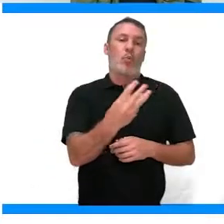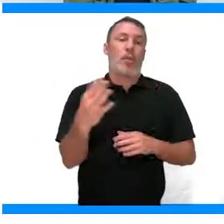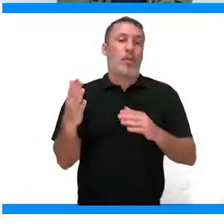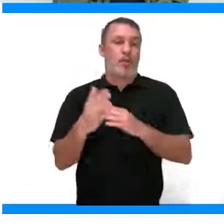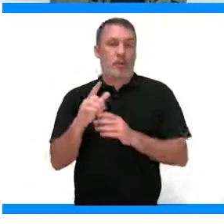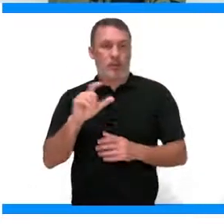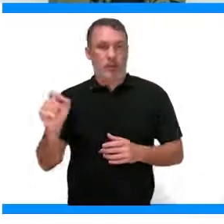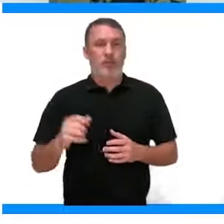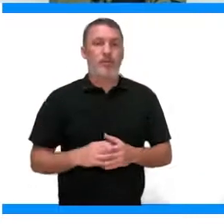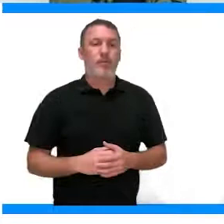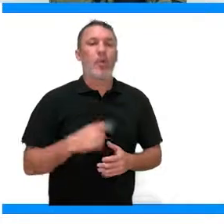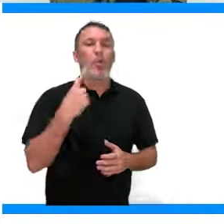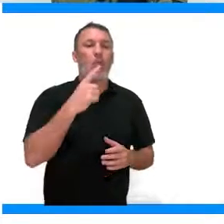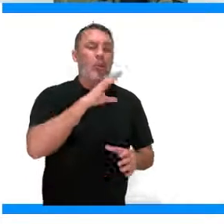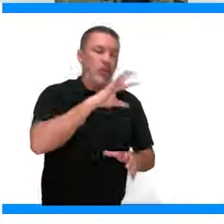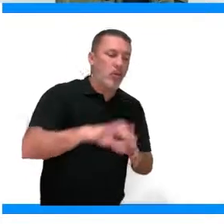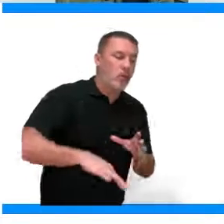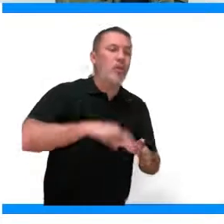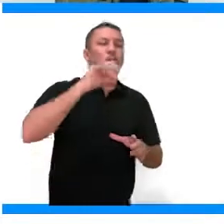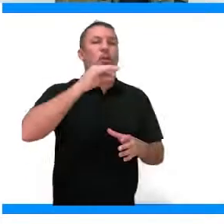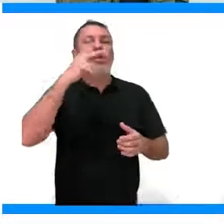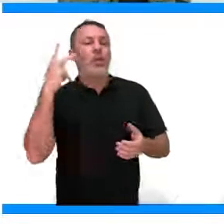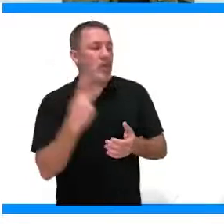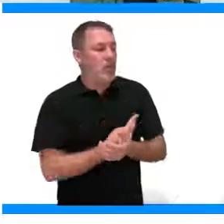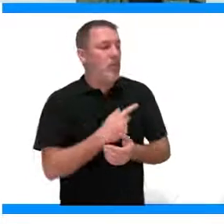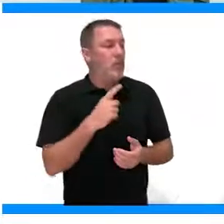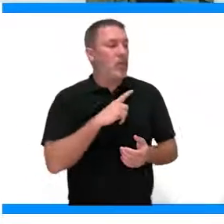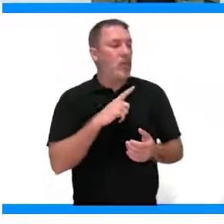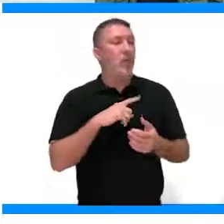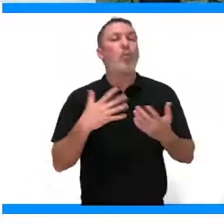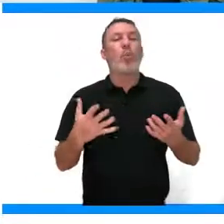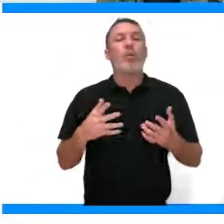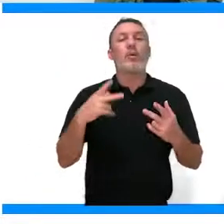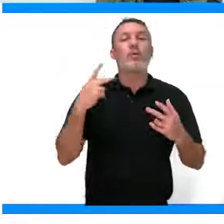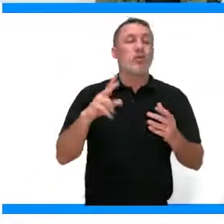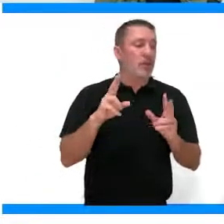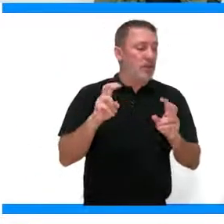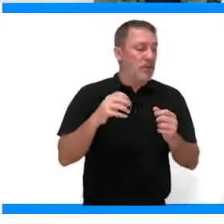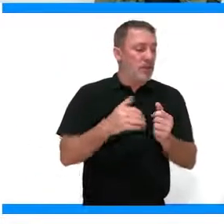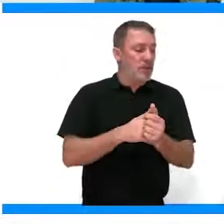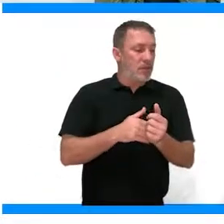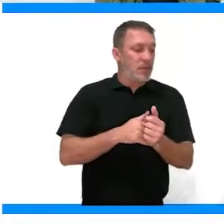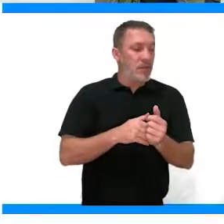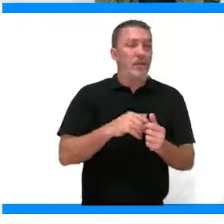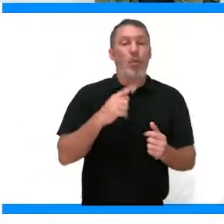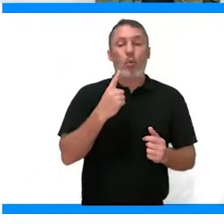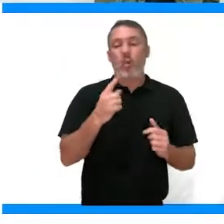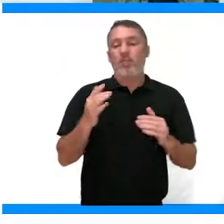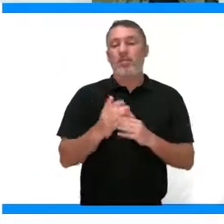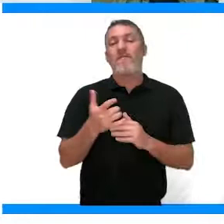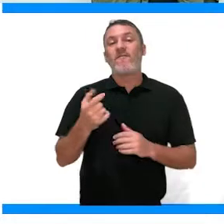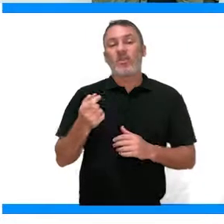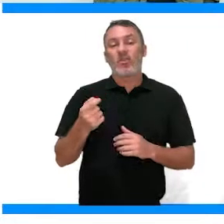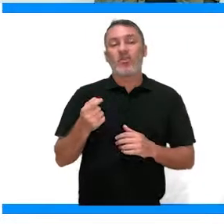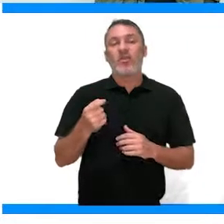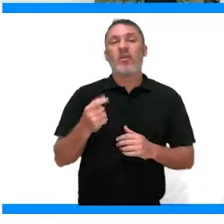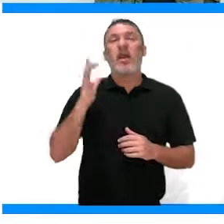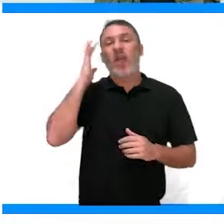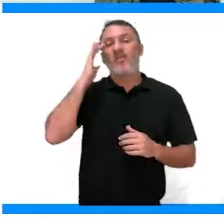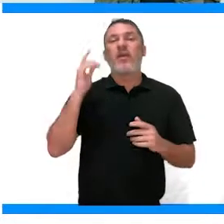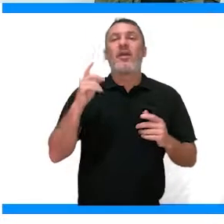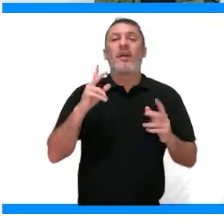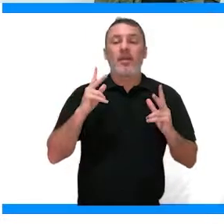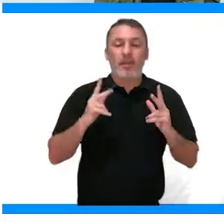das senhas é sorteada ao acaso. Qual é a probabilidade de a senha sorteada ser um número de 1 até